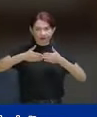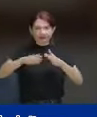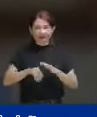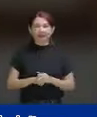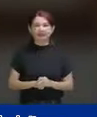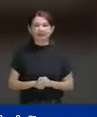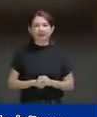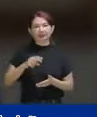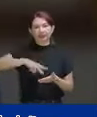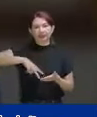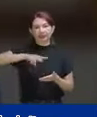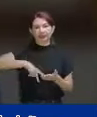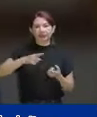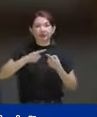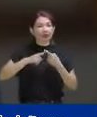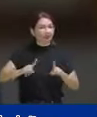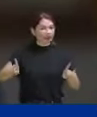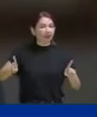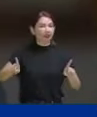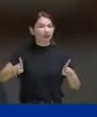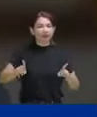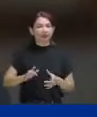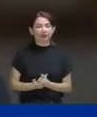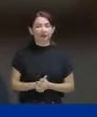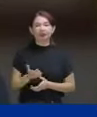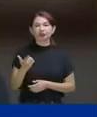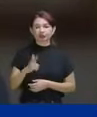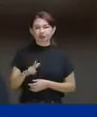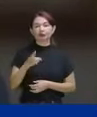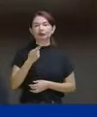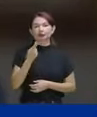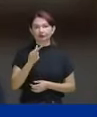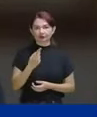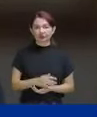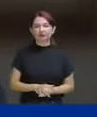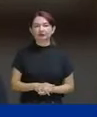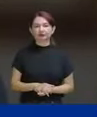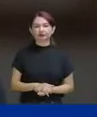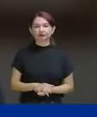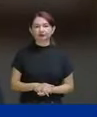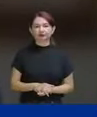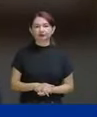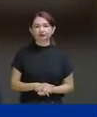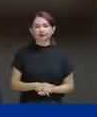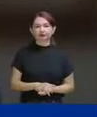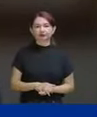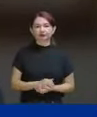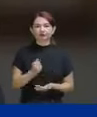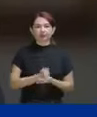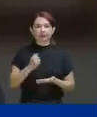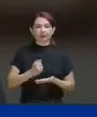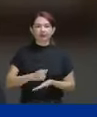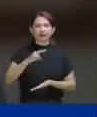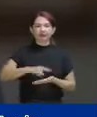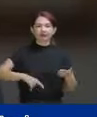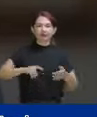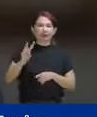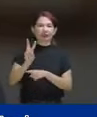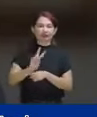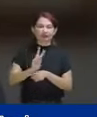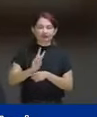da leitura, mas eu repiso, né, que a apresentação de contrato e de documento